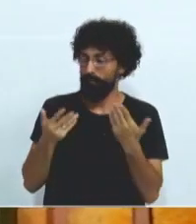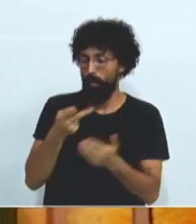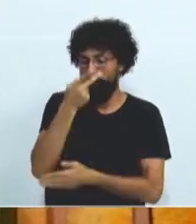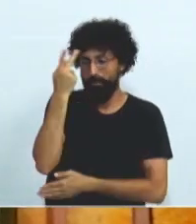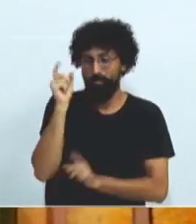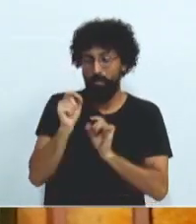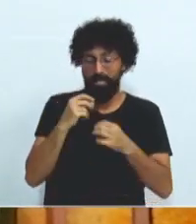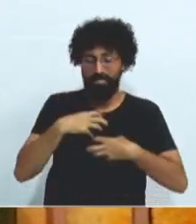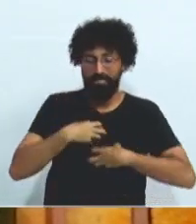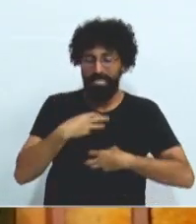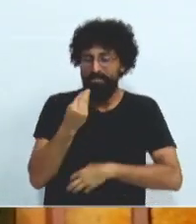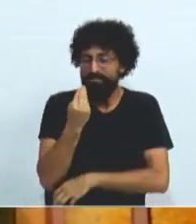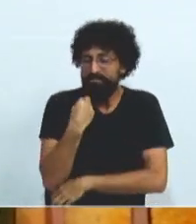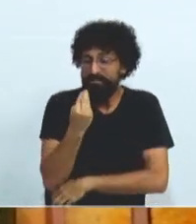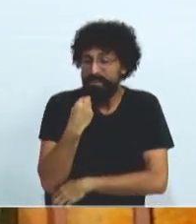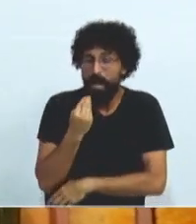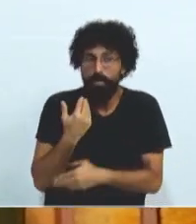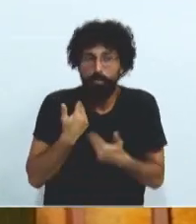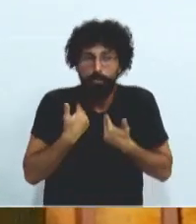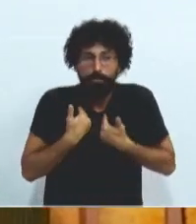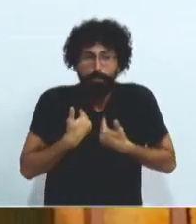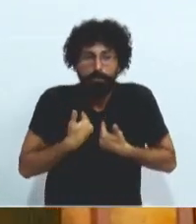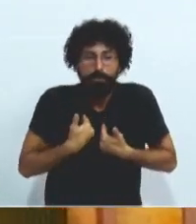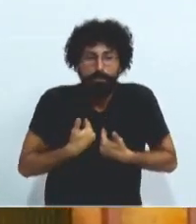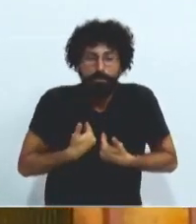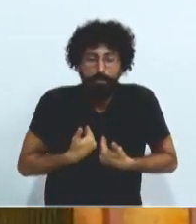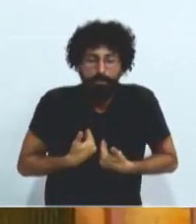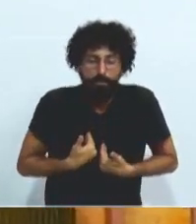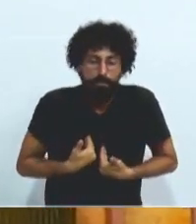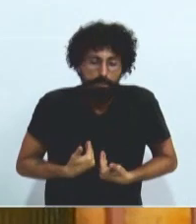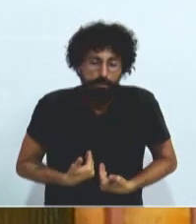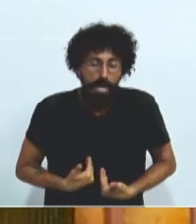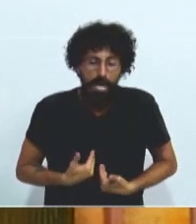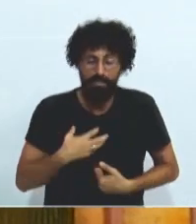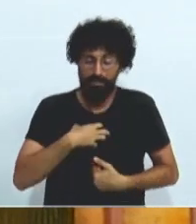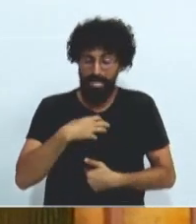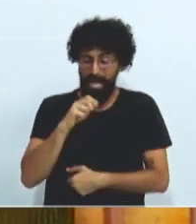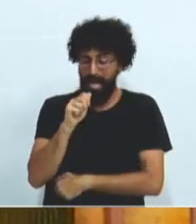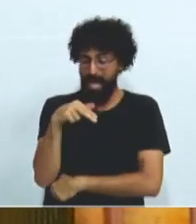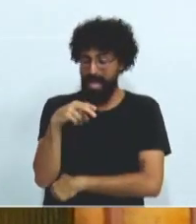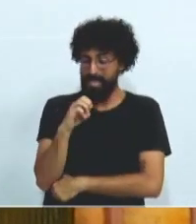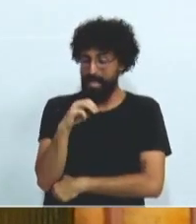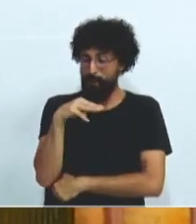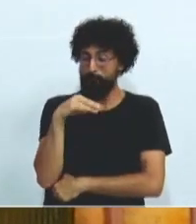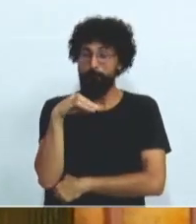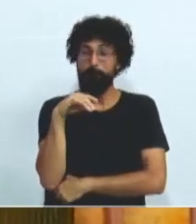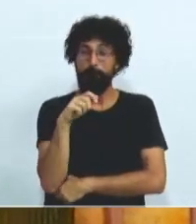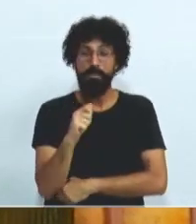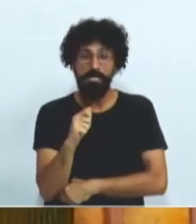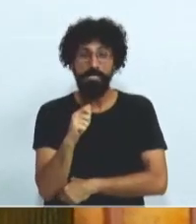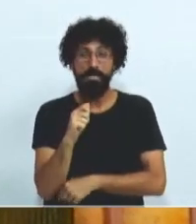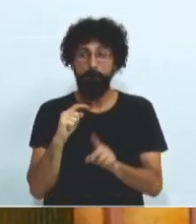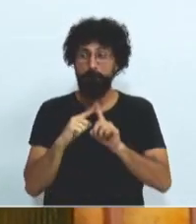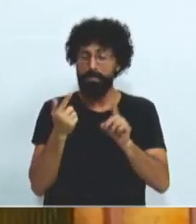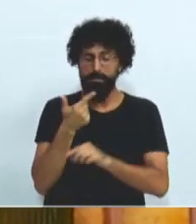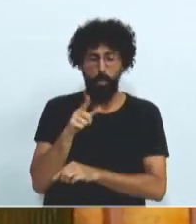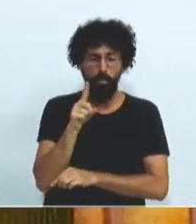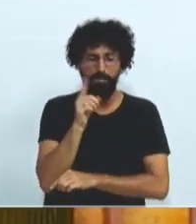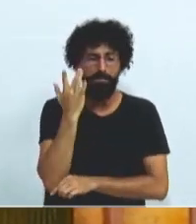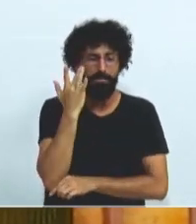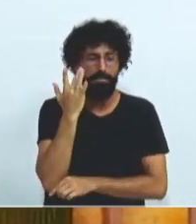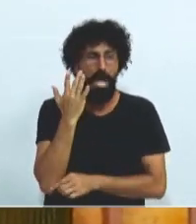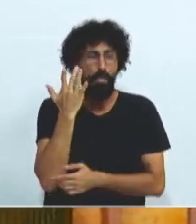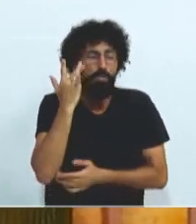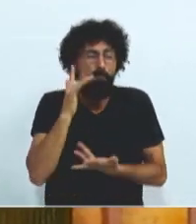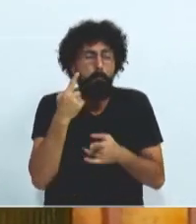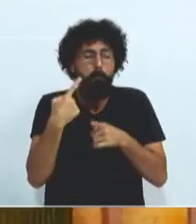muita fraqueza, muito cansaço, sintomas de anemia, aquela anemia em que não foi investigada corretamente, em que não se sabe qual é a